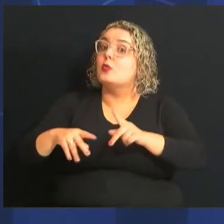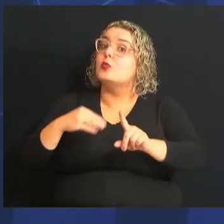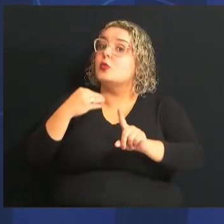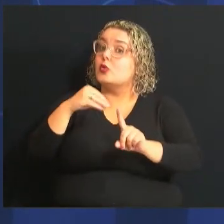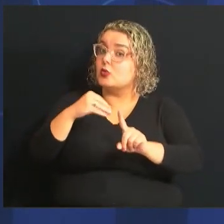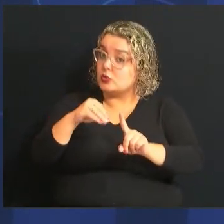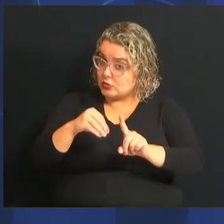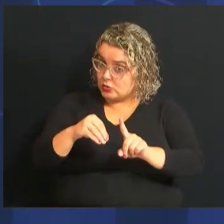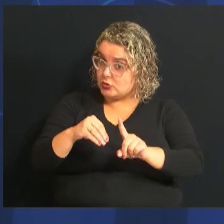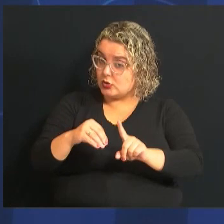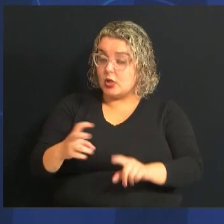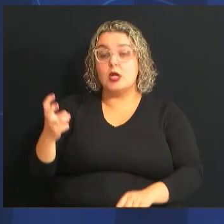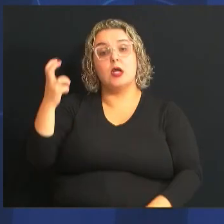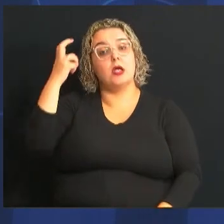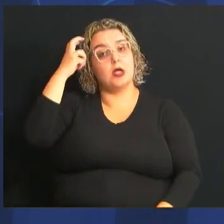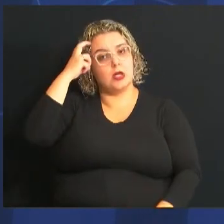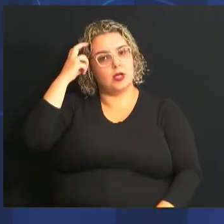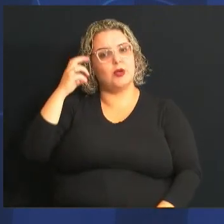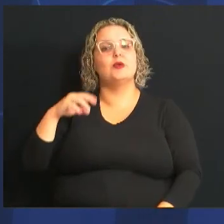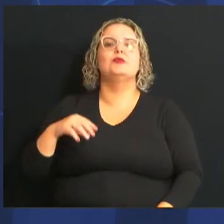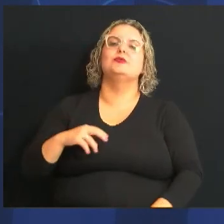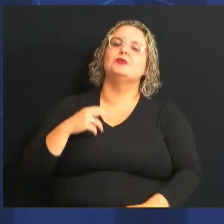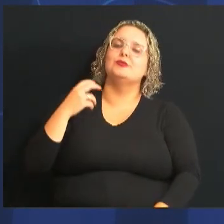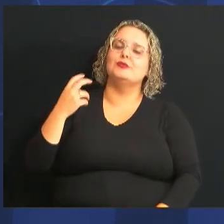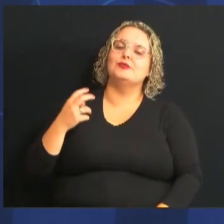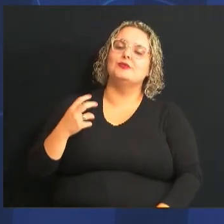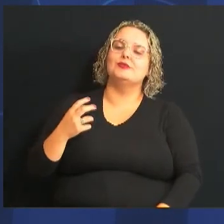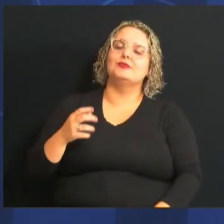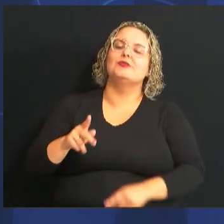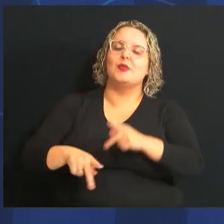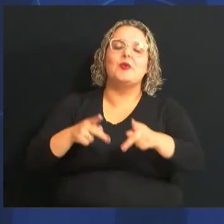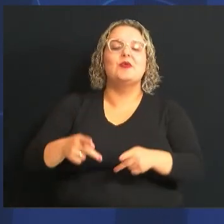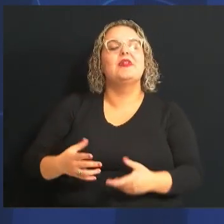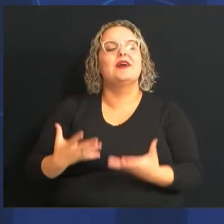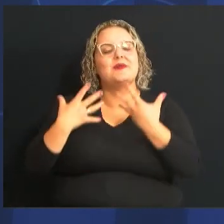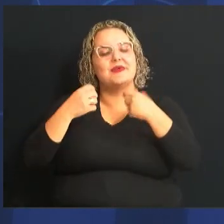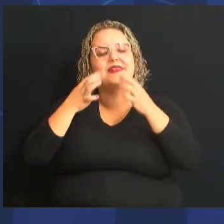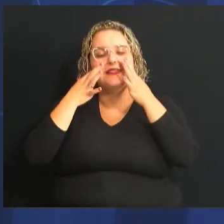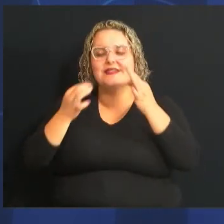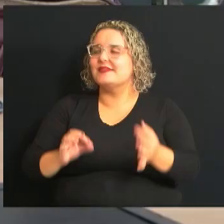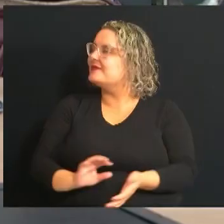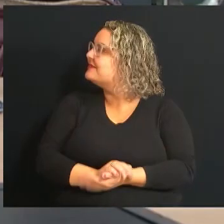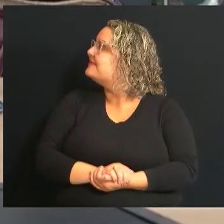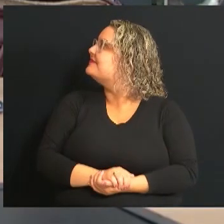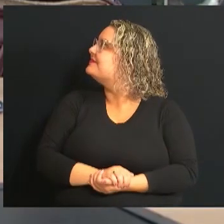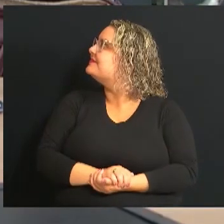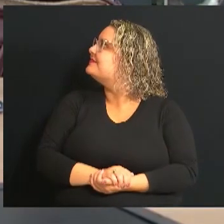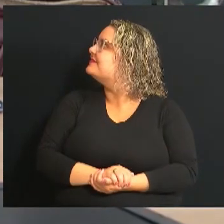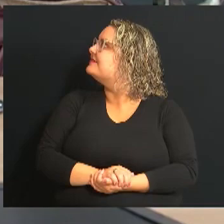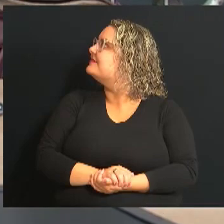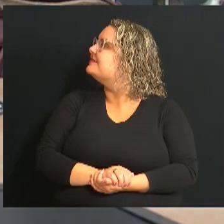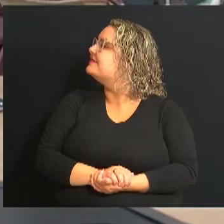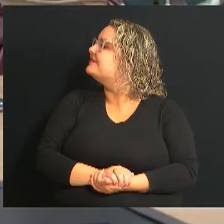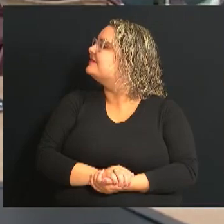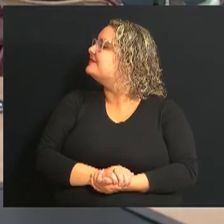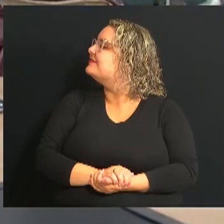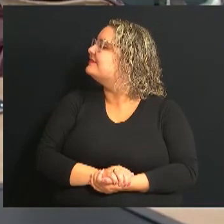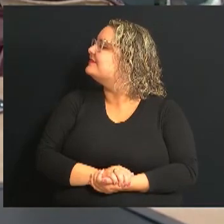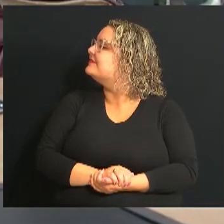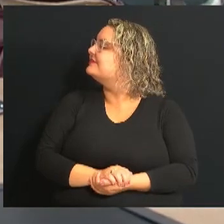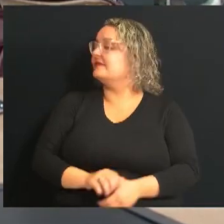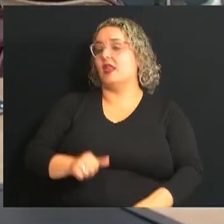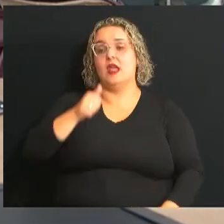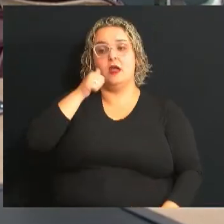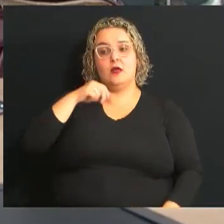e a cultura popular receberam uma atenção especial. A vereadora